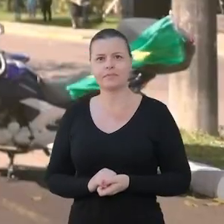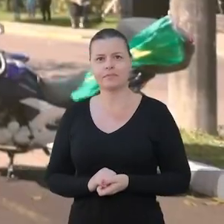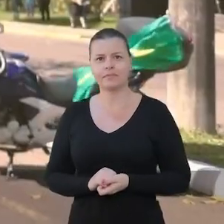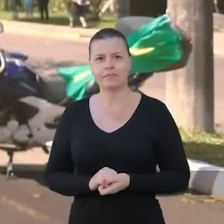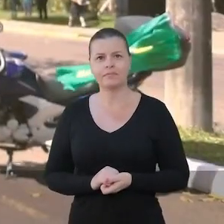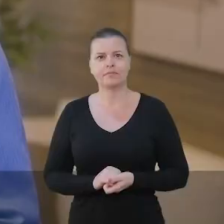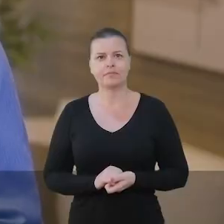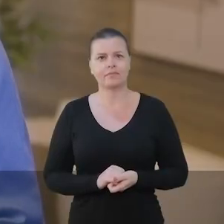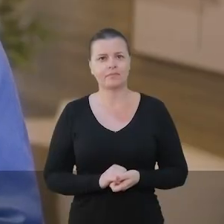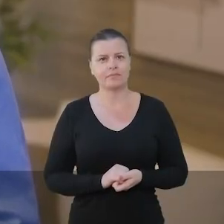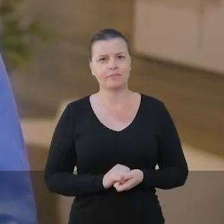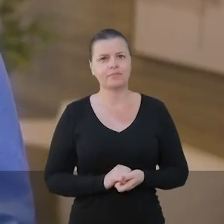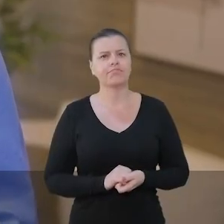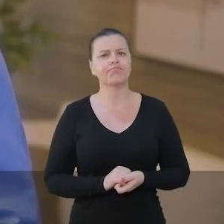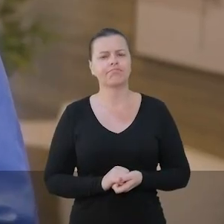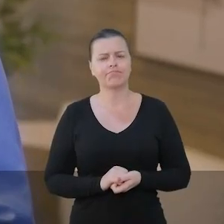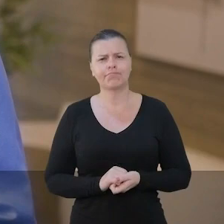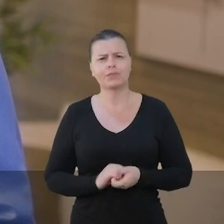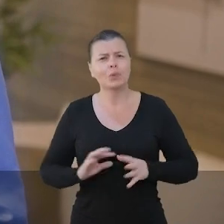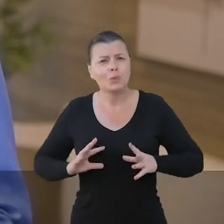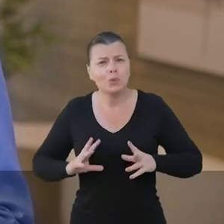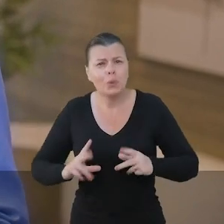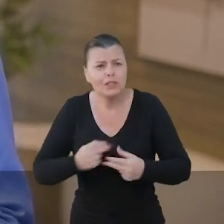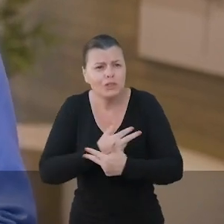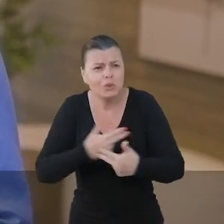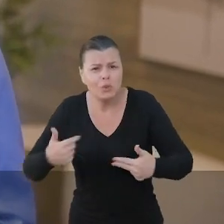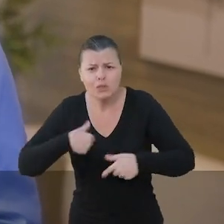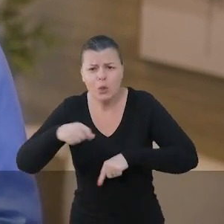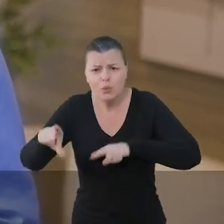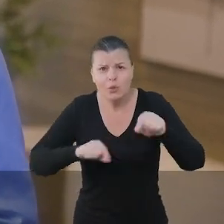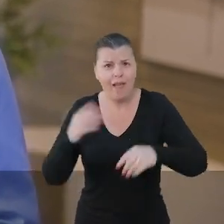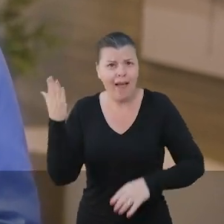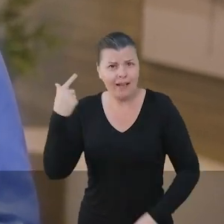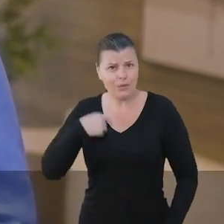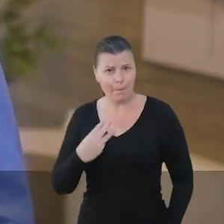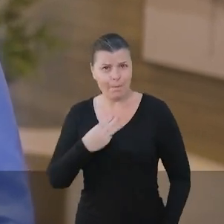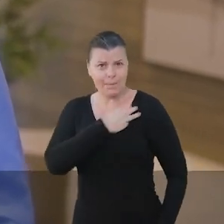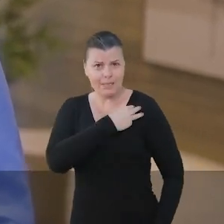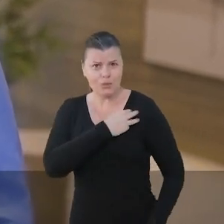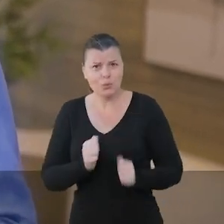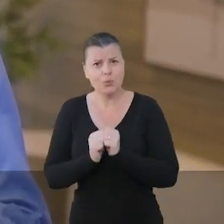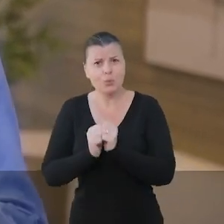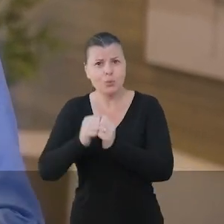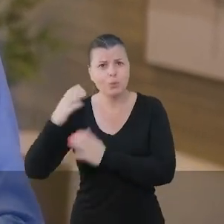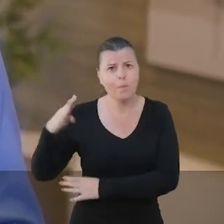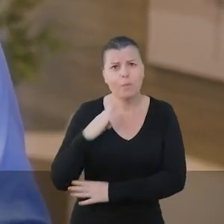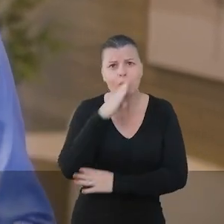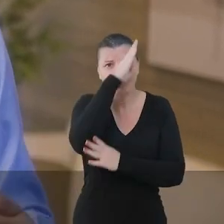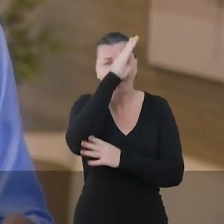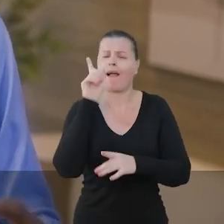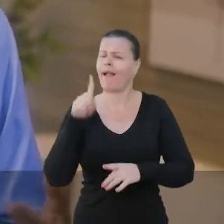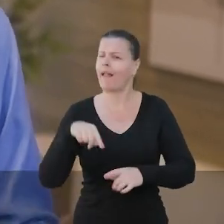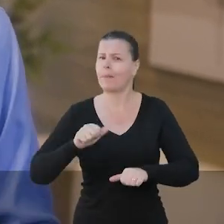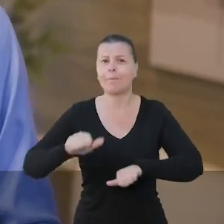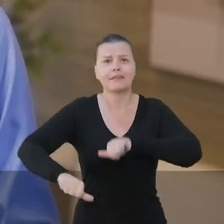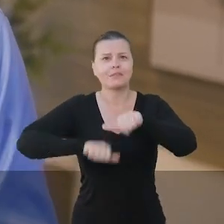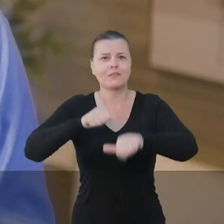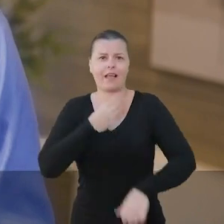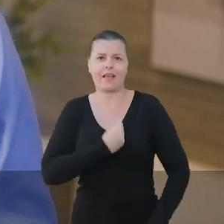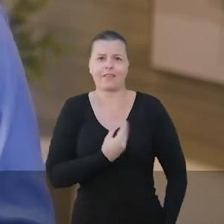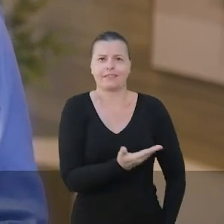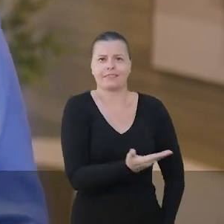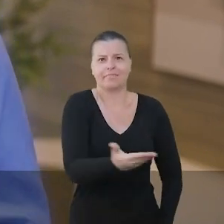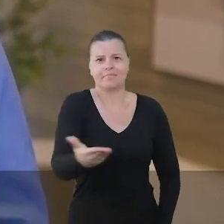quis. Todas as escolhas que fiz como ministro no governo Bolsonaro foram para transformar a vida das